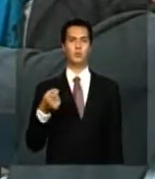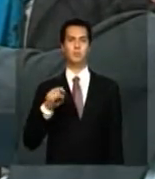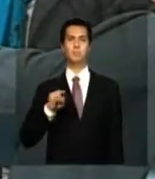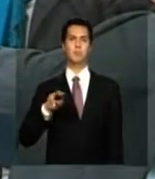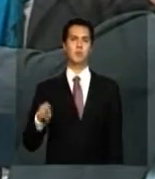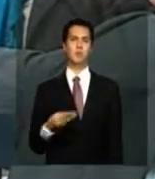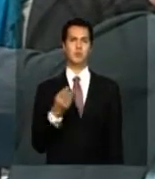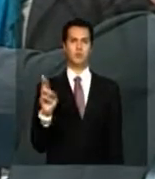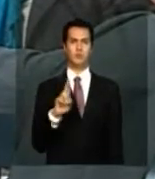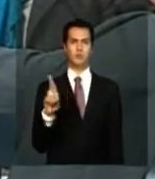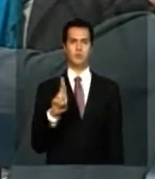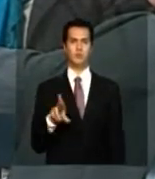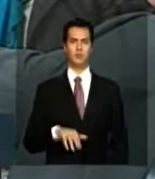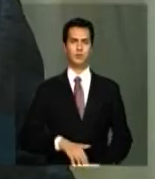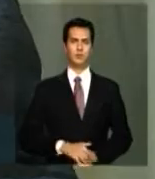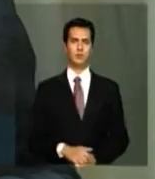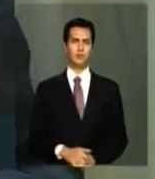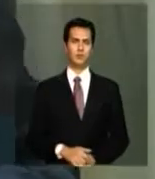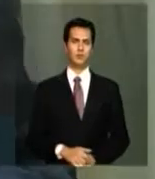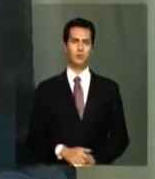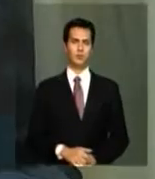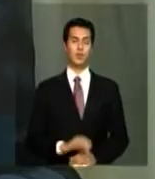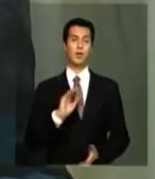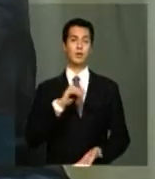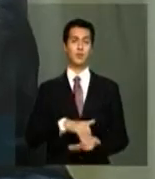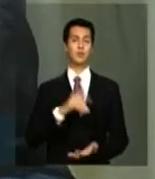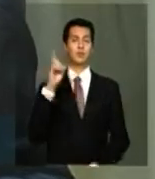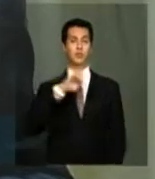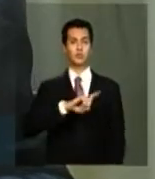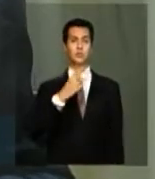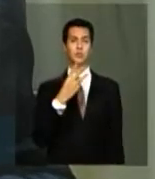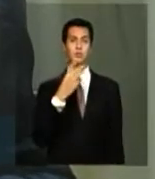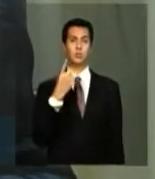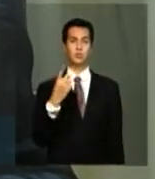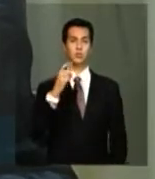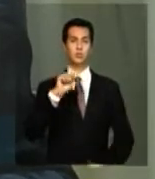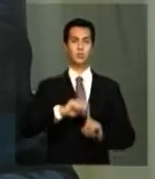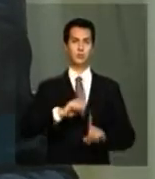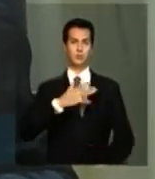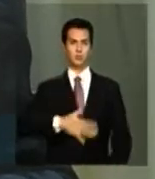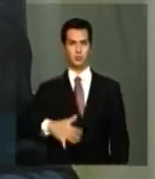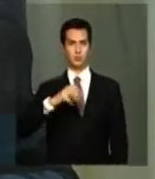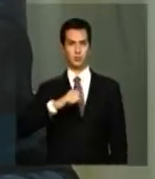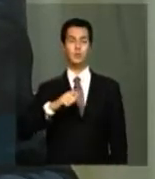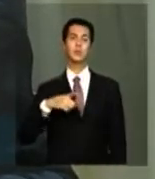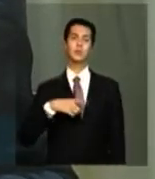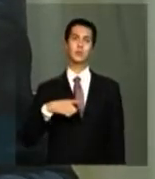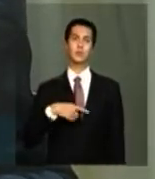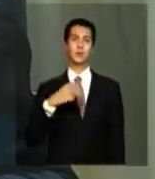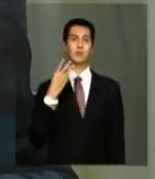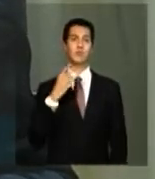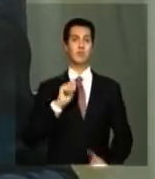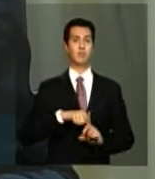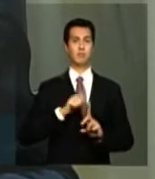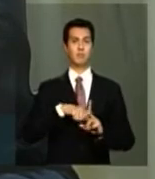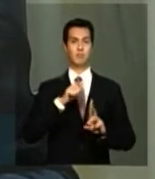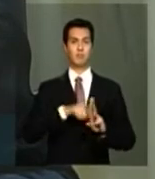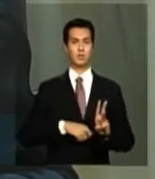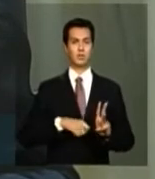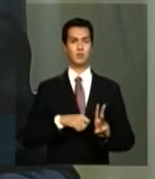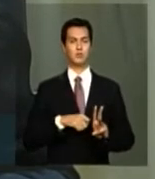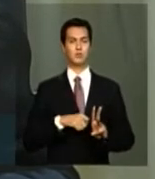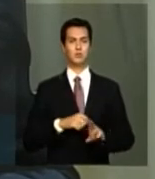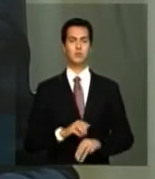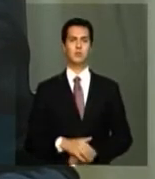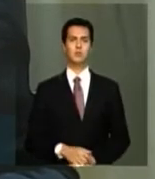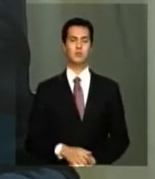deais três até 31 de agosto são 3S meses e alguns dias renúncia em 3 meses